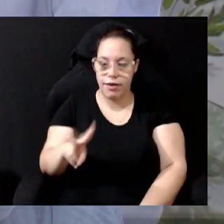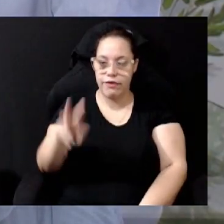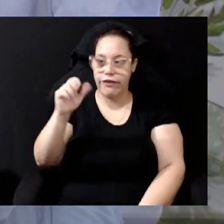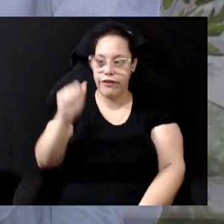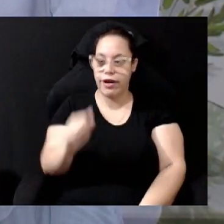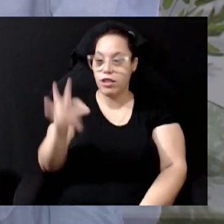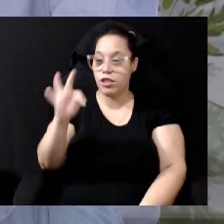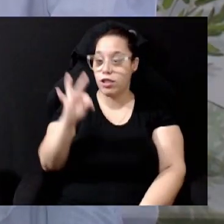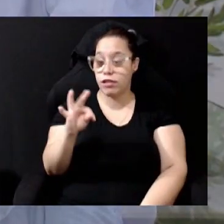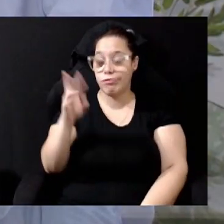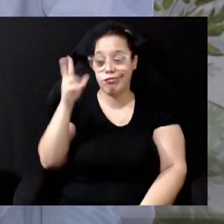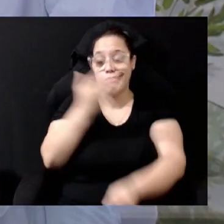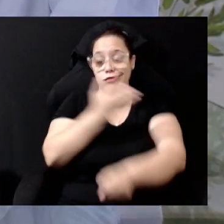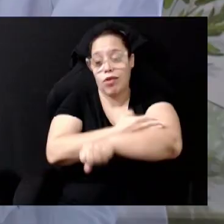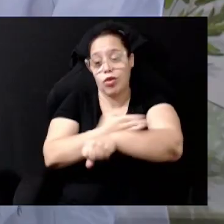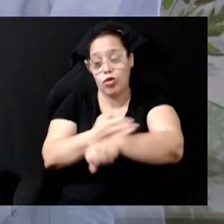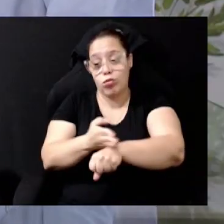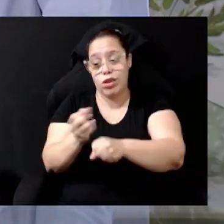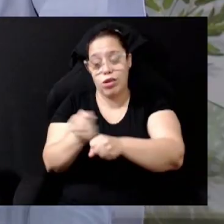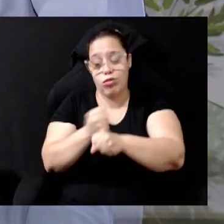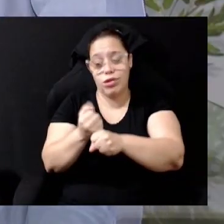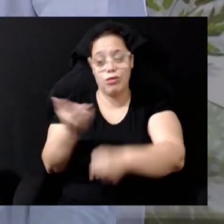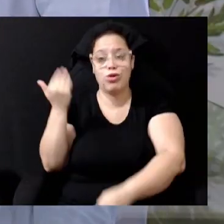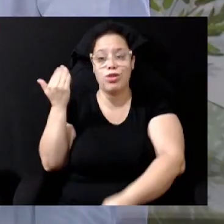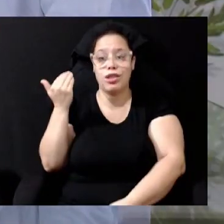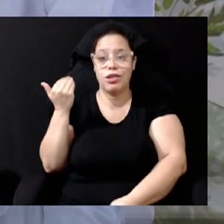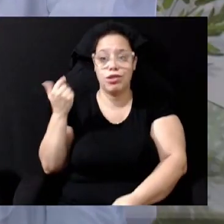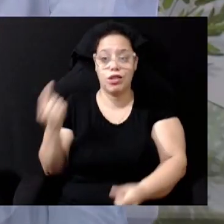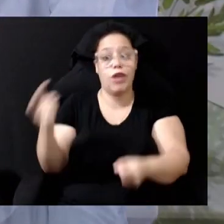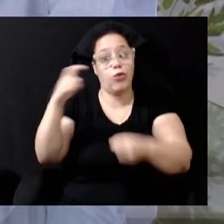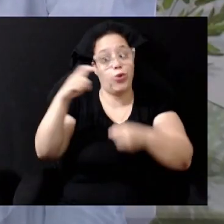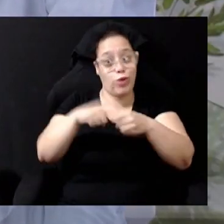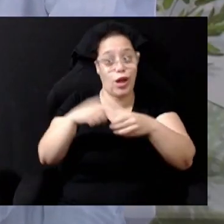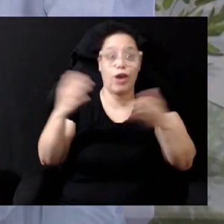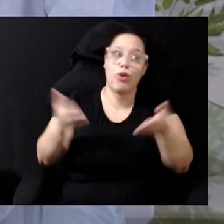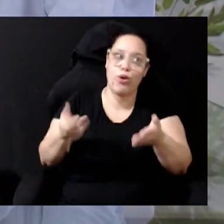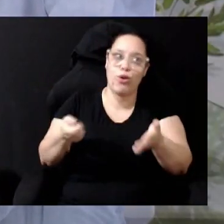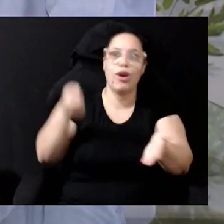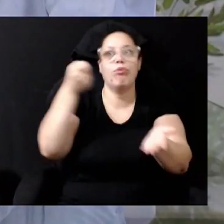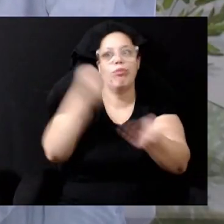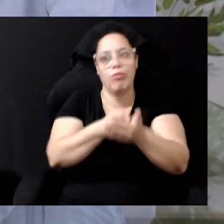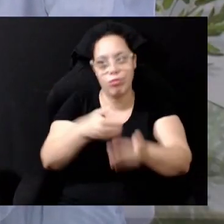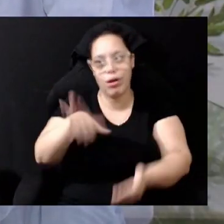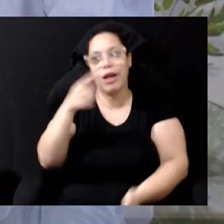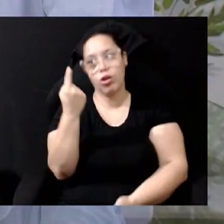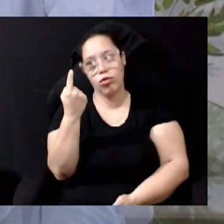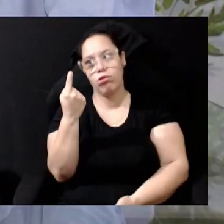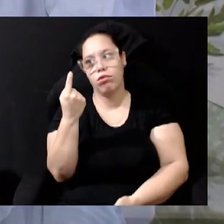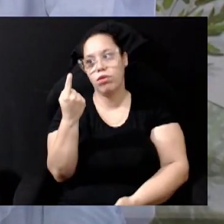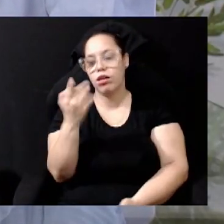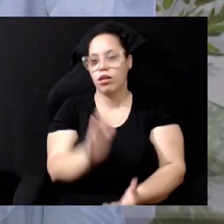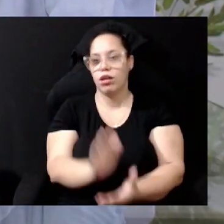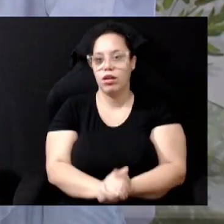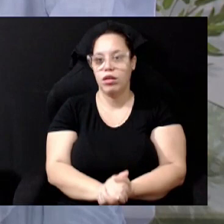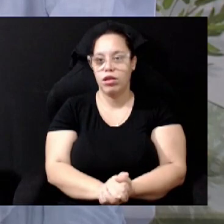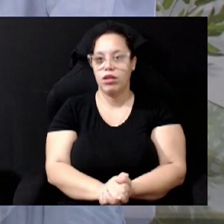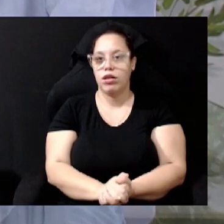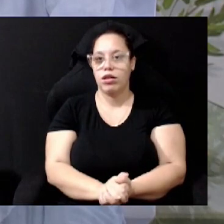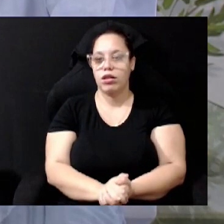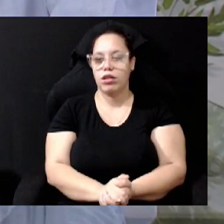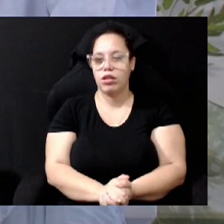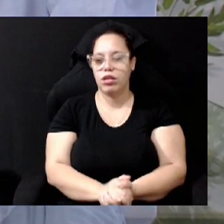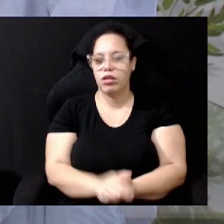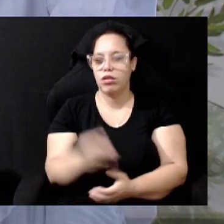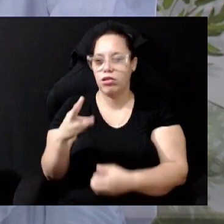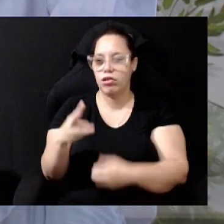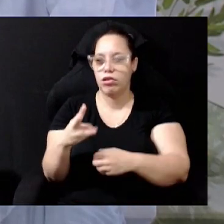anteriores. Então, É mais um imposto. É mais uma obrigação, porque se no passado, pelo menos nos últimos 3 ou 4